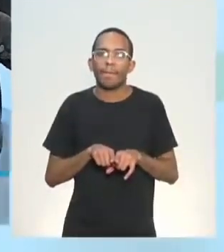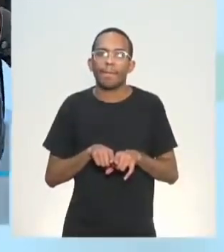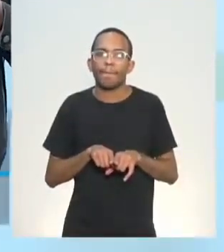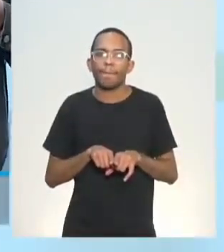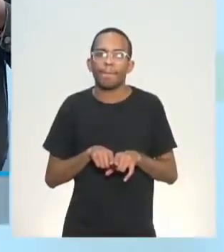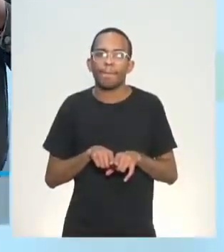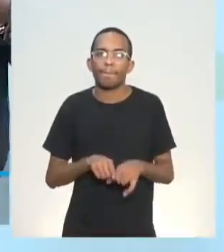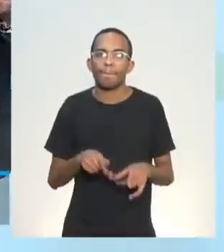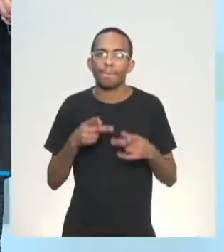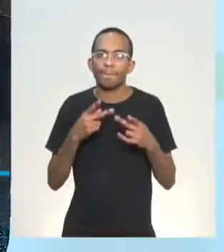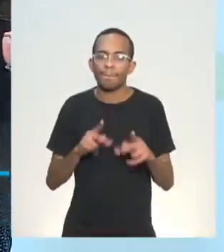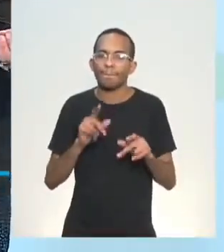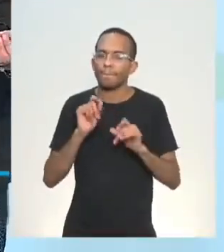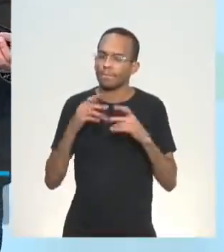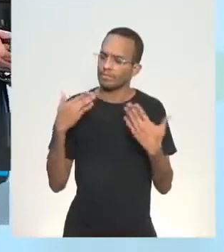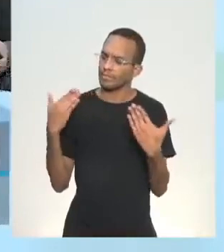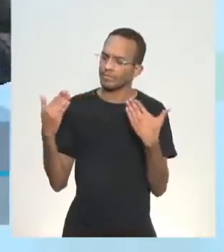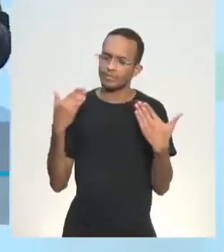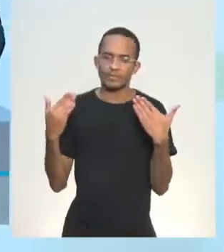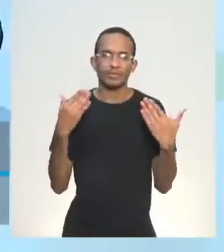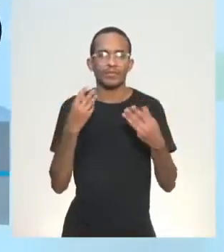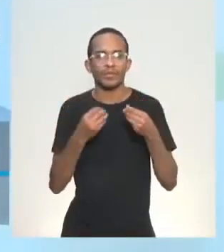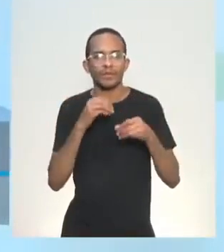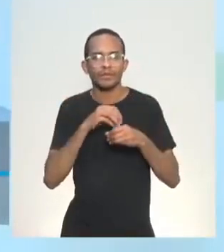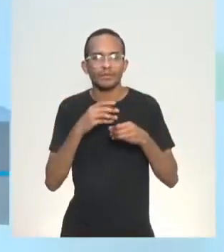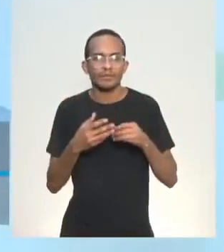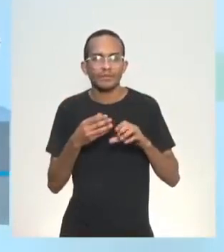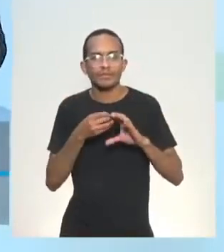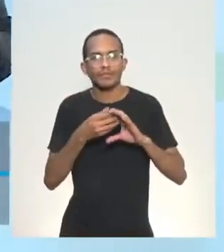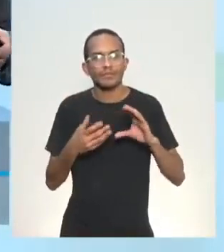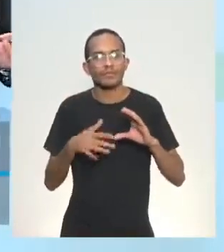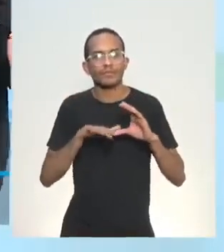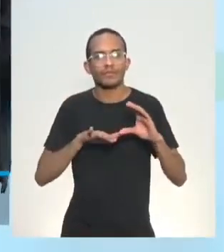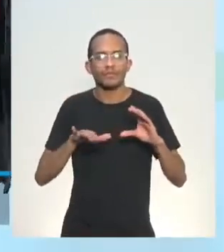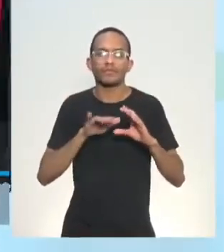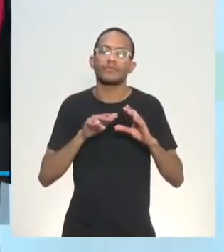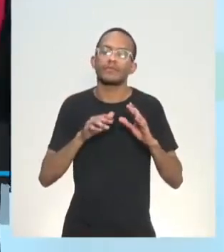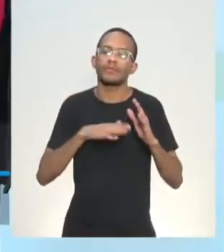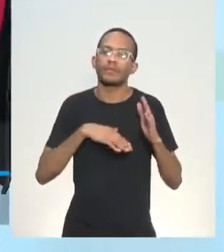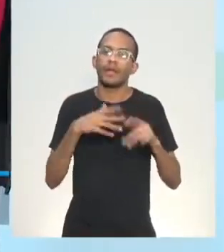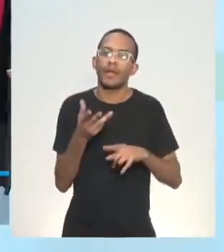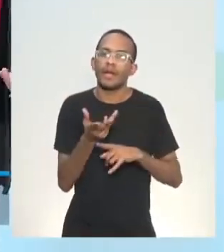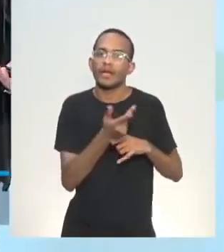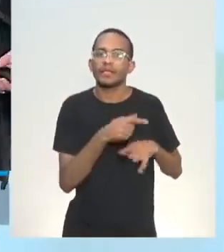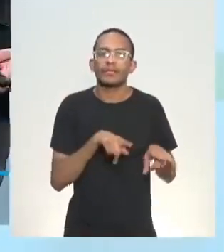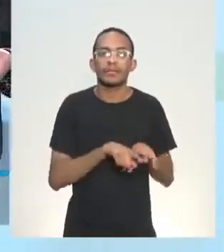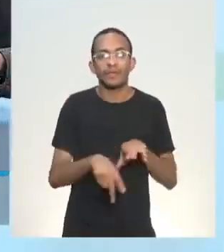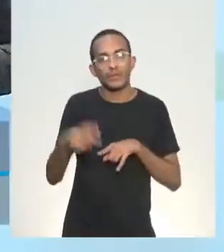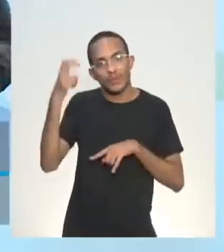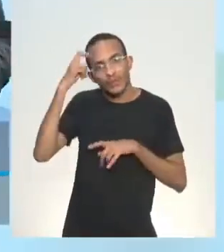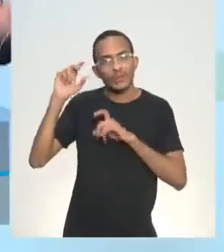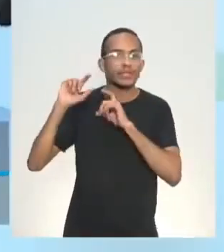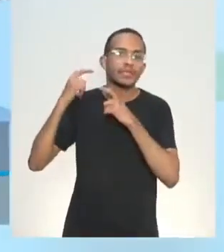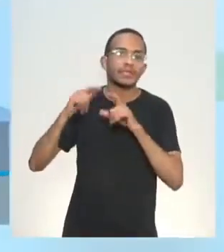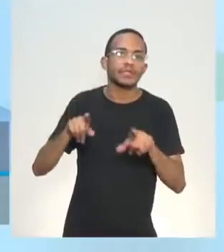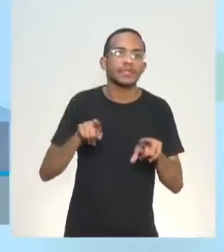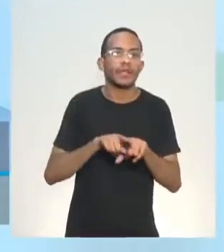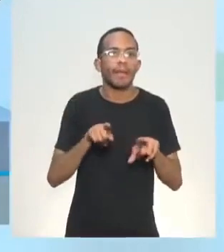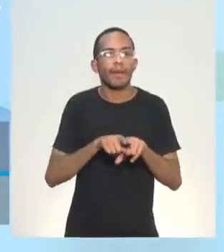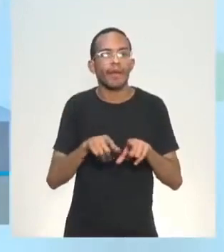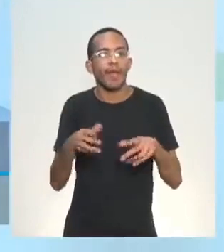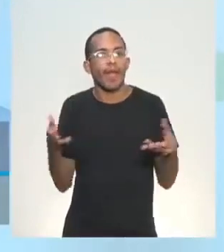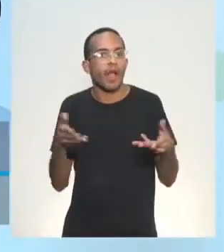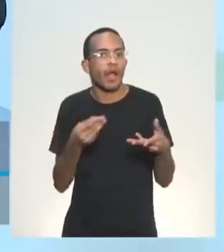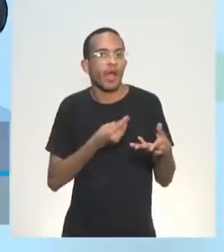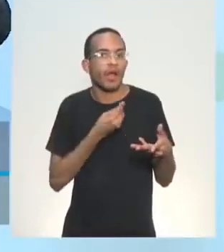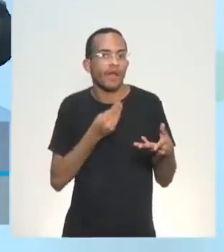pesquisa e você vai fazer um comparativo entre as características das obras artísticas que fazem alusão à cultura ancestral e as manifestações